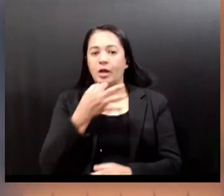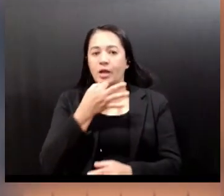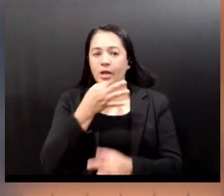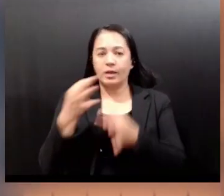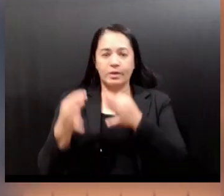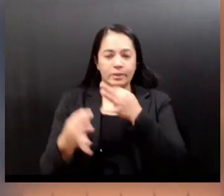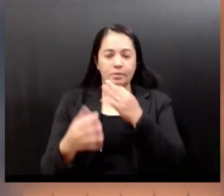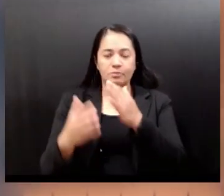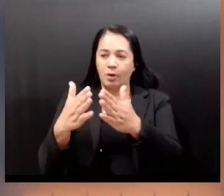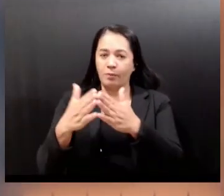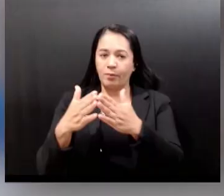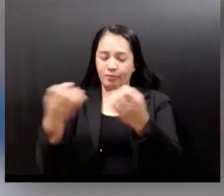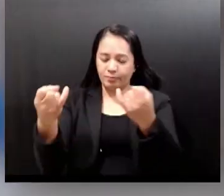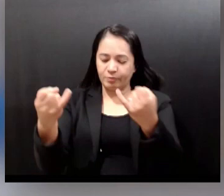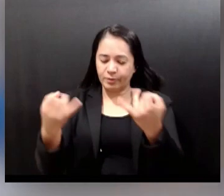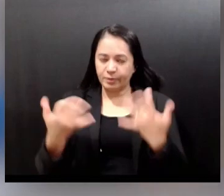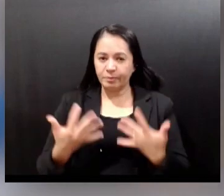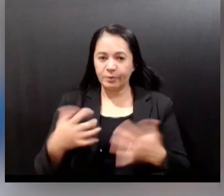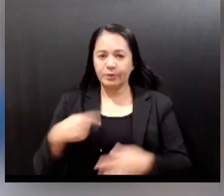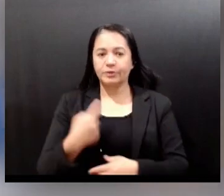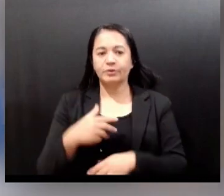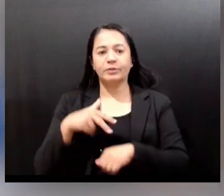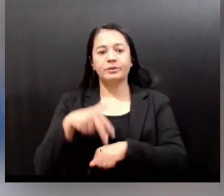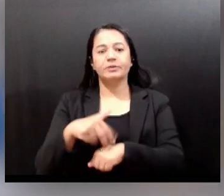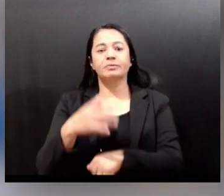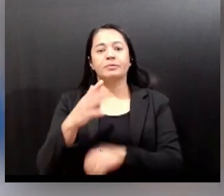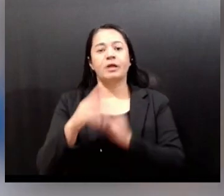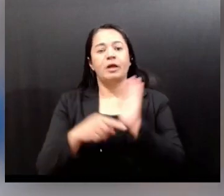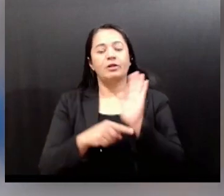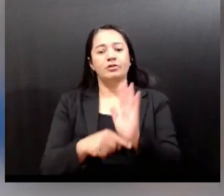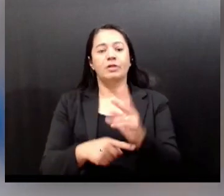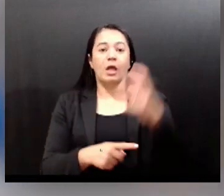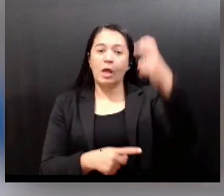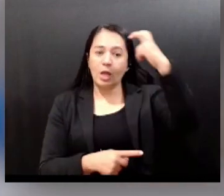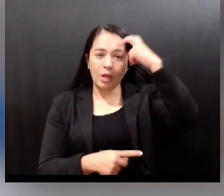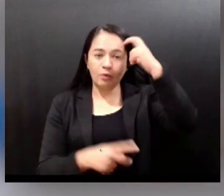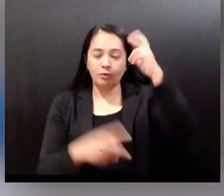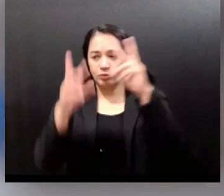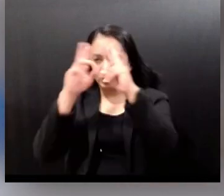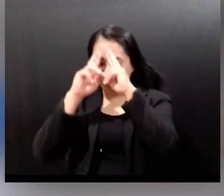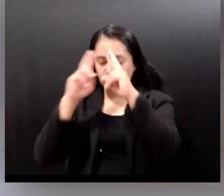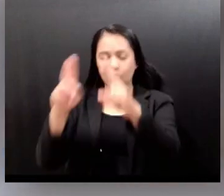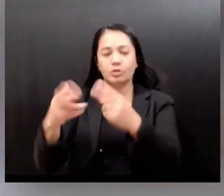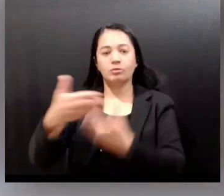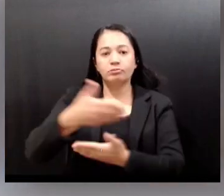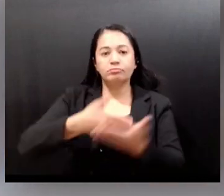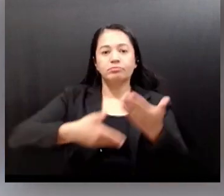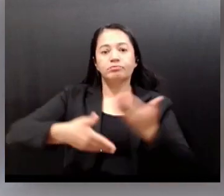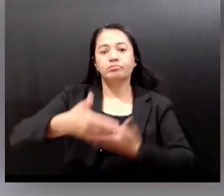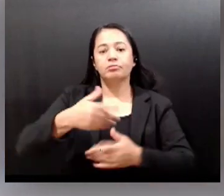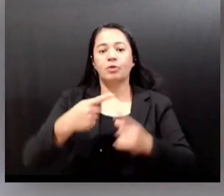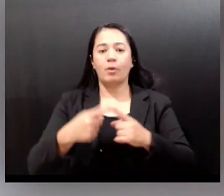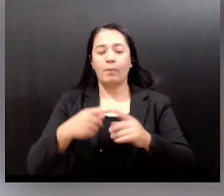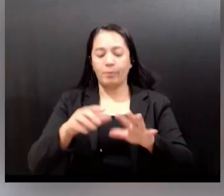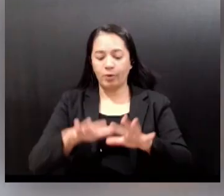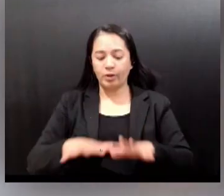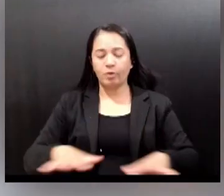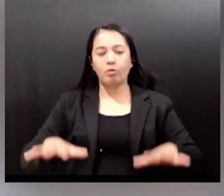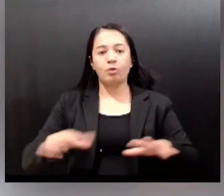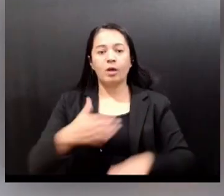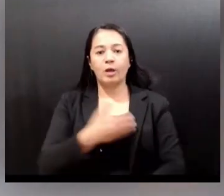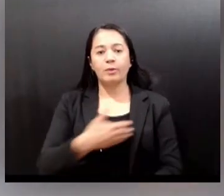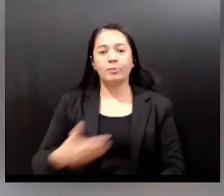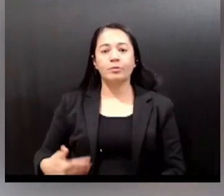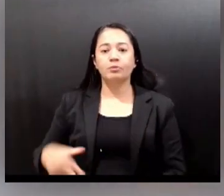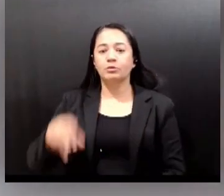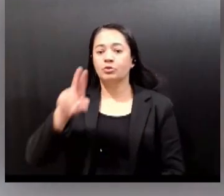para a gente, estamos aqui para ajudar. É cultura mesmo, de respeito, né? Porque o solo público ele é utilizado por vários